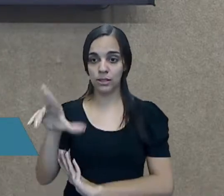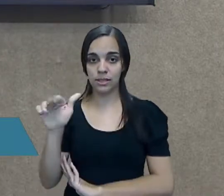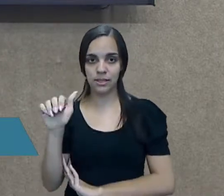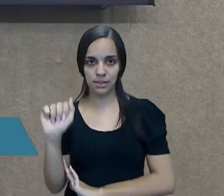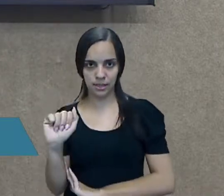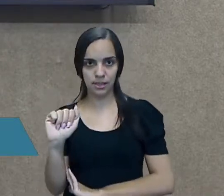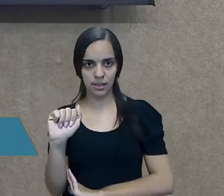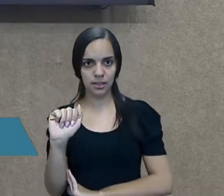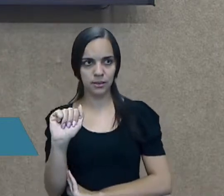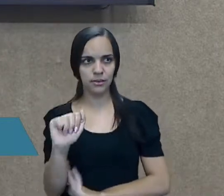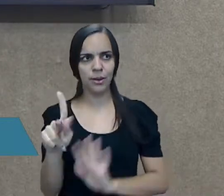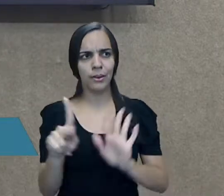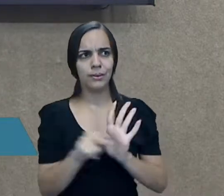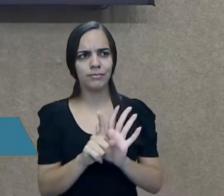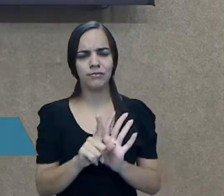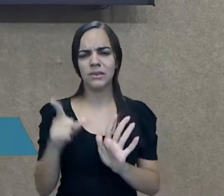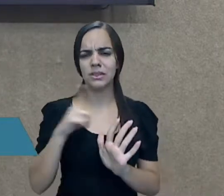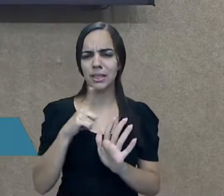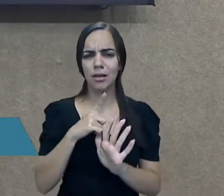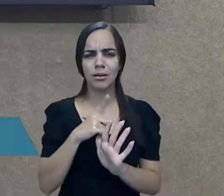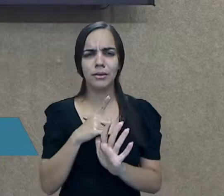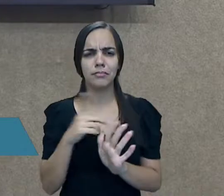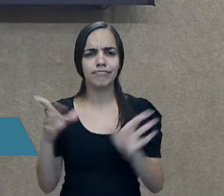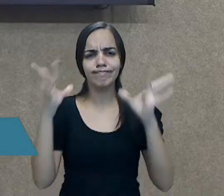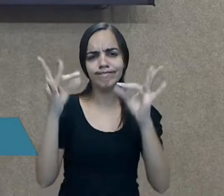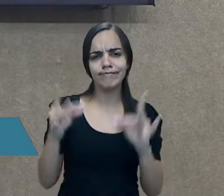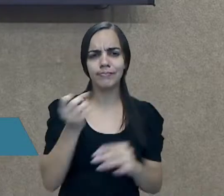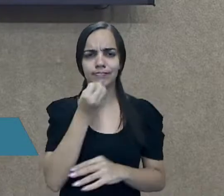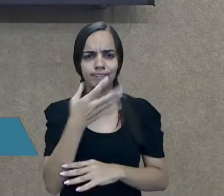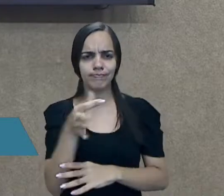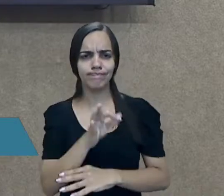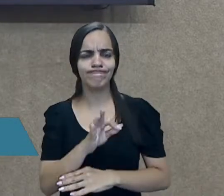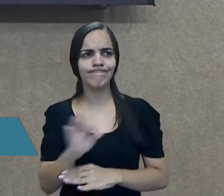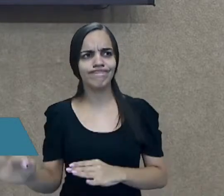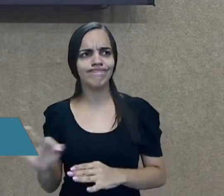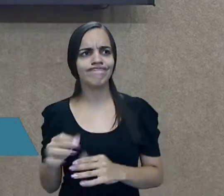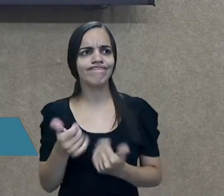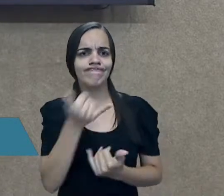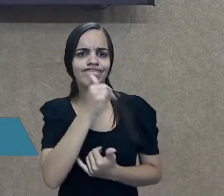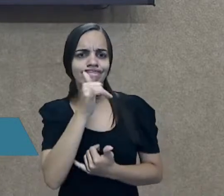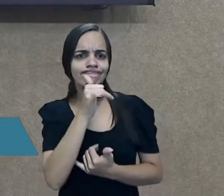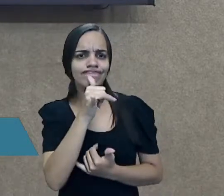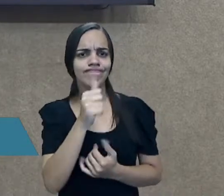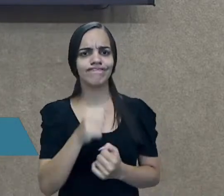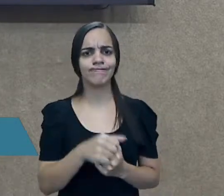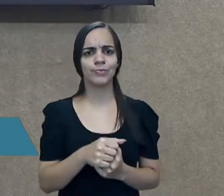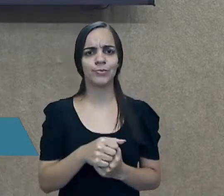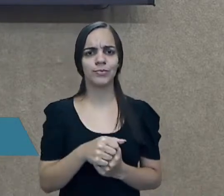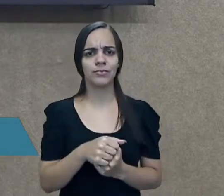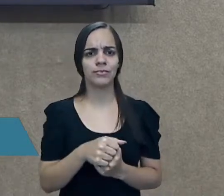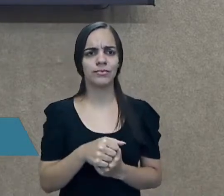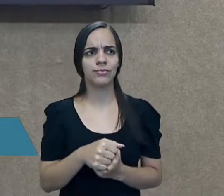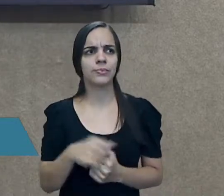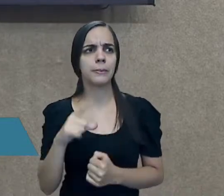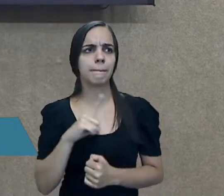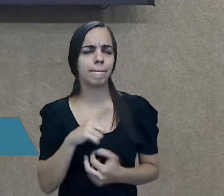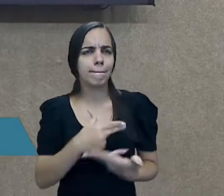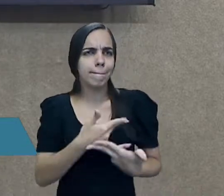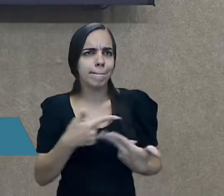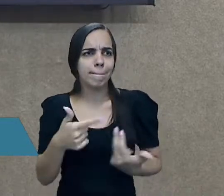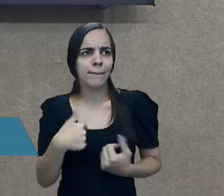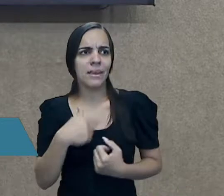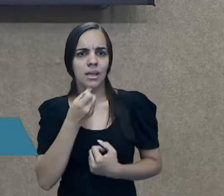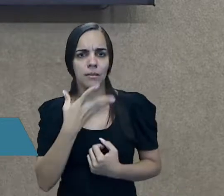nós temos um complexo muito grande de energia de fontes dos rios, né? De